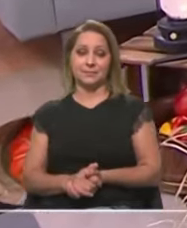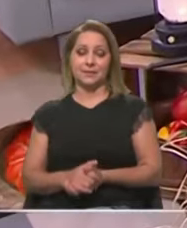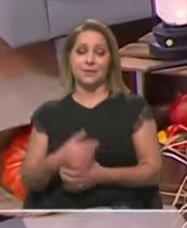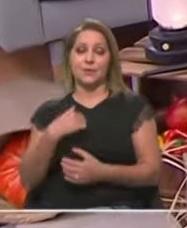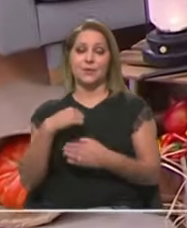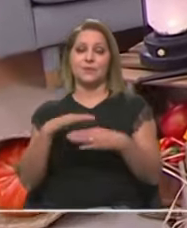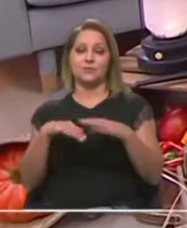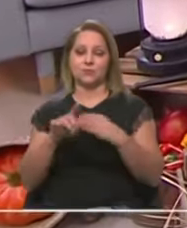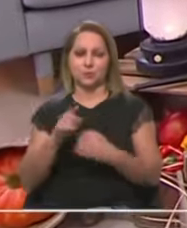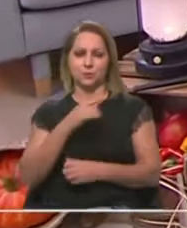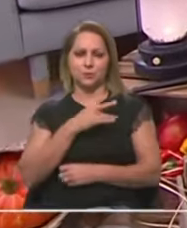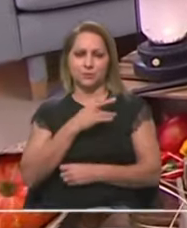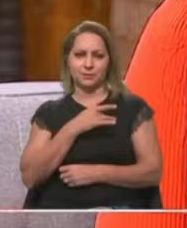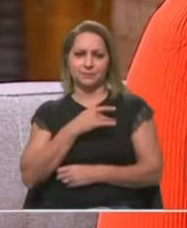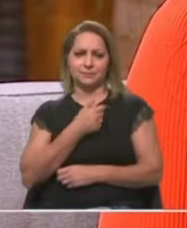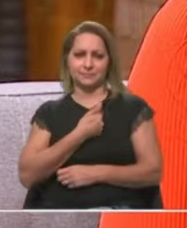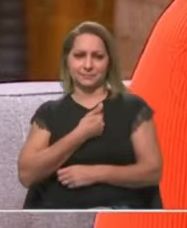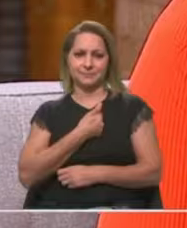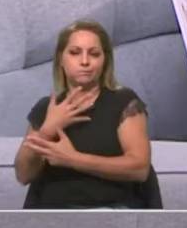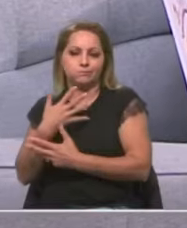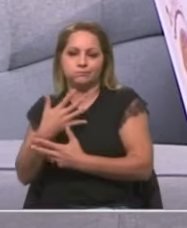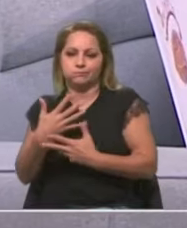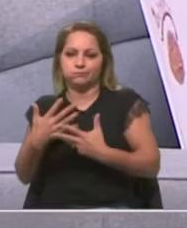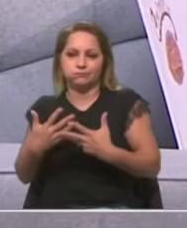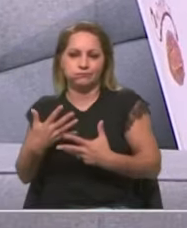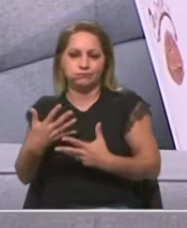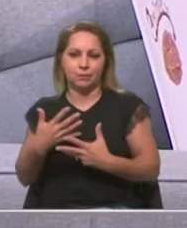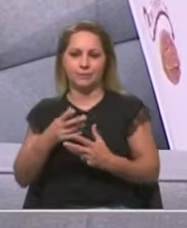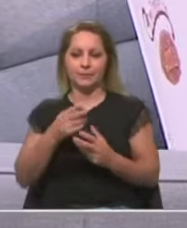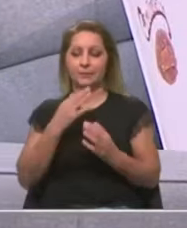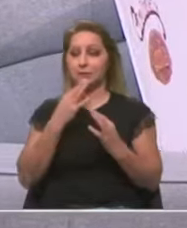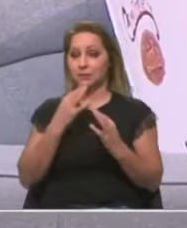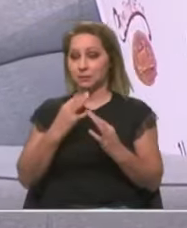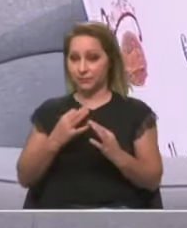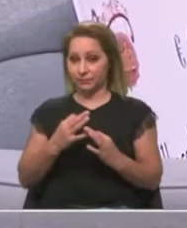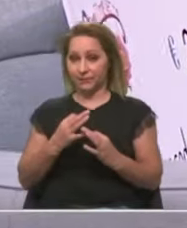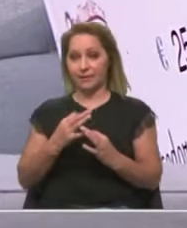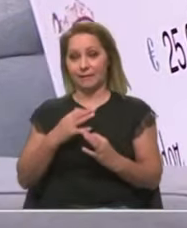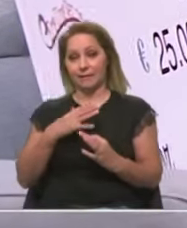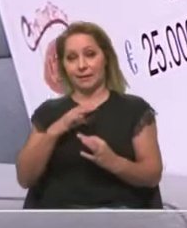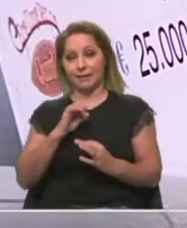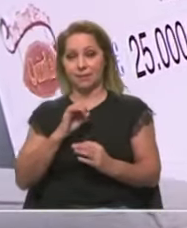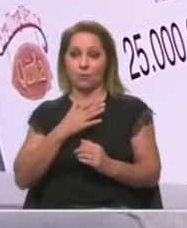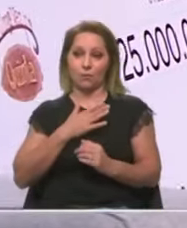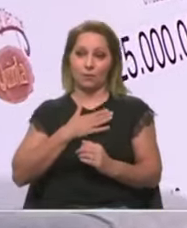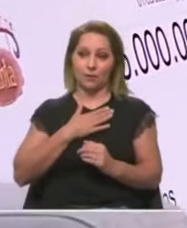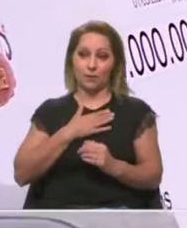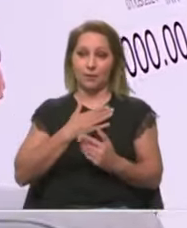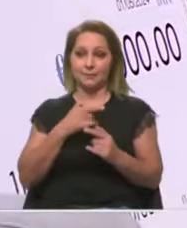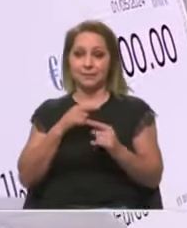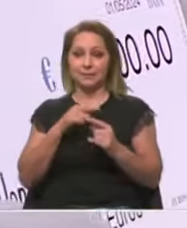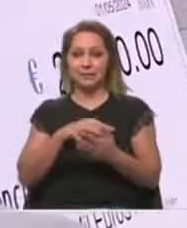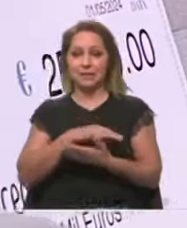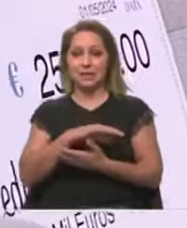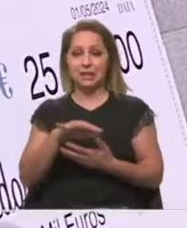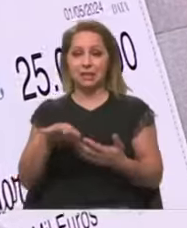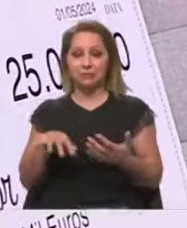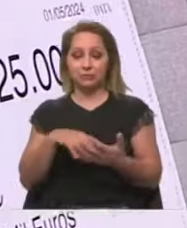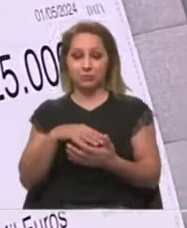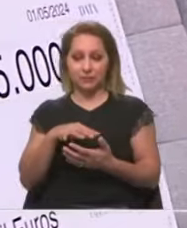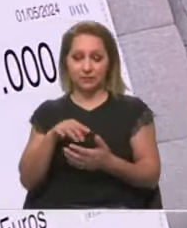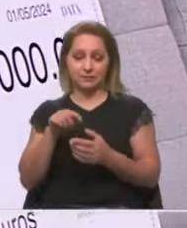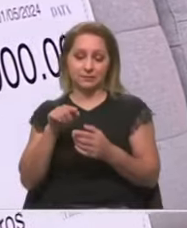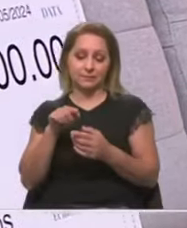fazer? Mas estás apaixonada? Ah, completamente. E na verdade, quer queiras, quer não, Rita, toda esta envolvência, não é, daquilo que vimos